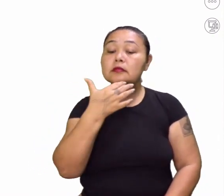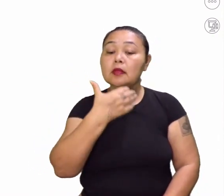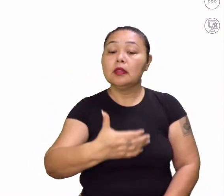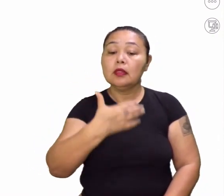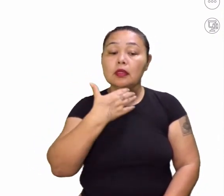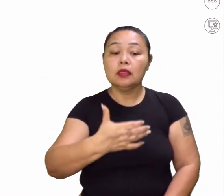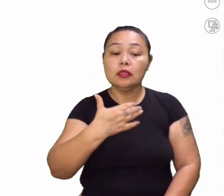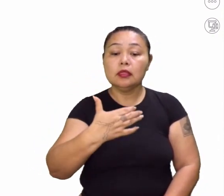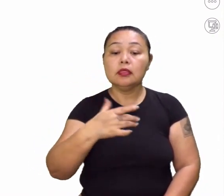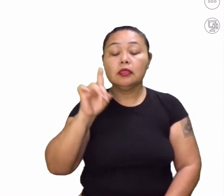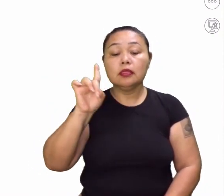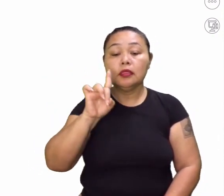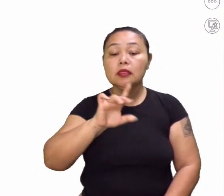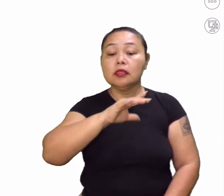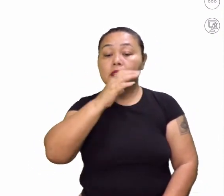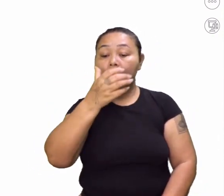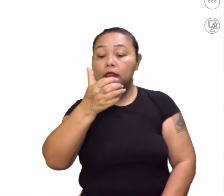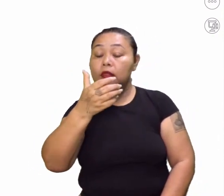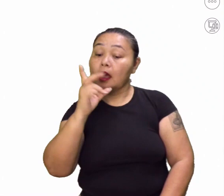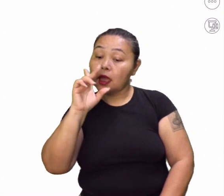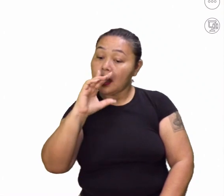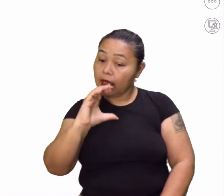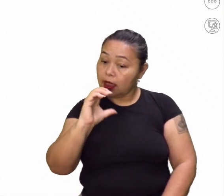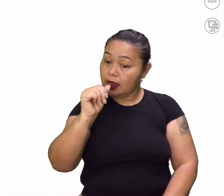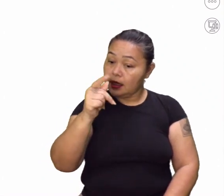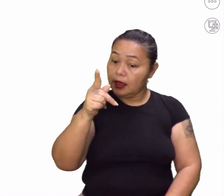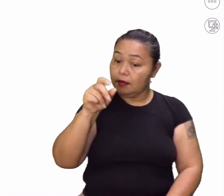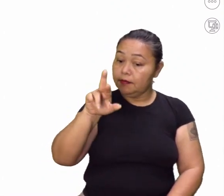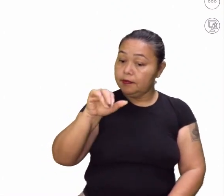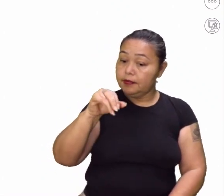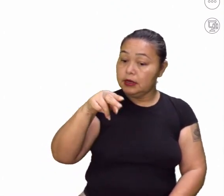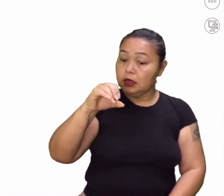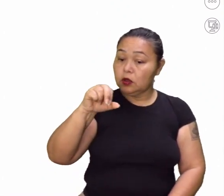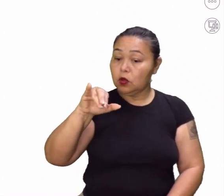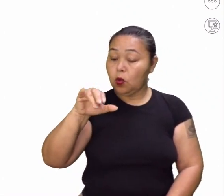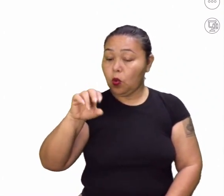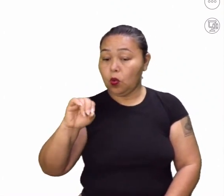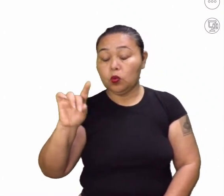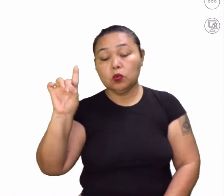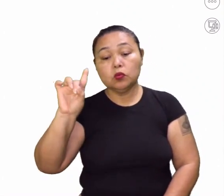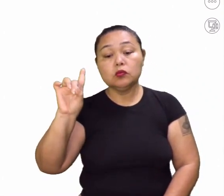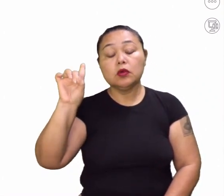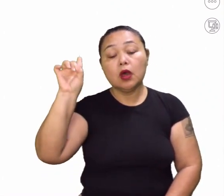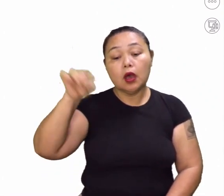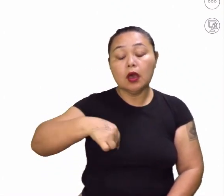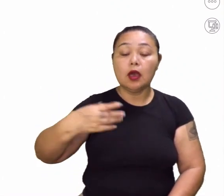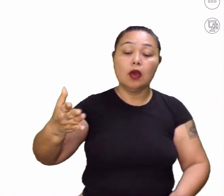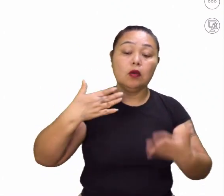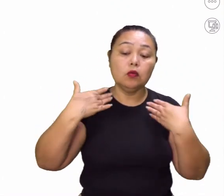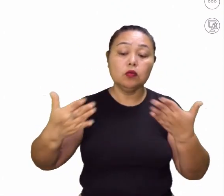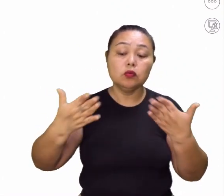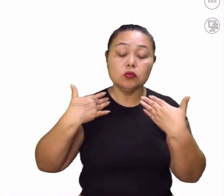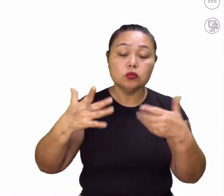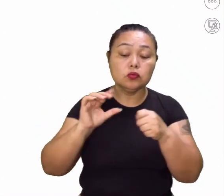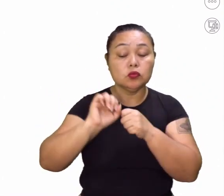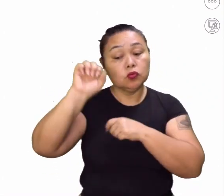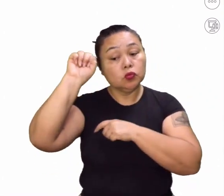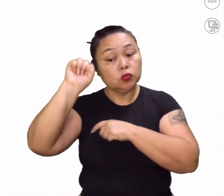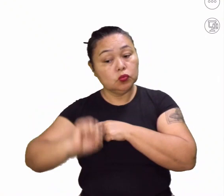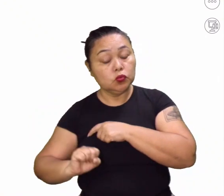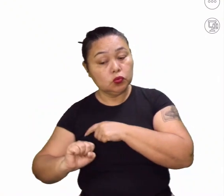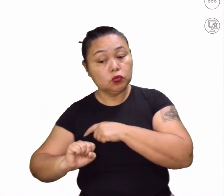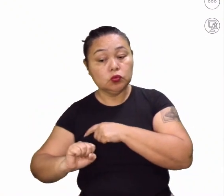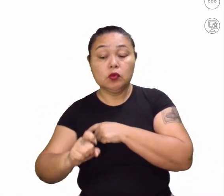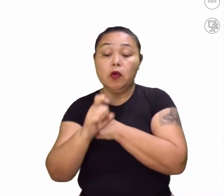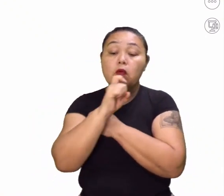está batendo mais sobre o trópico de Capricórnio. Então é verão no hemisfério sul